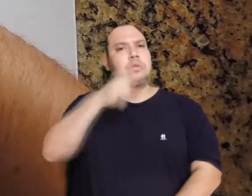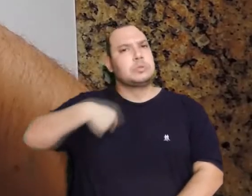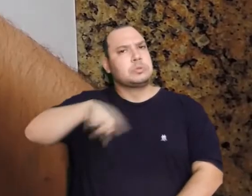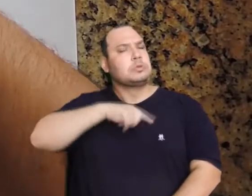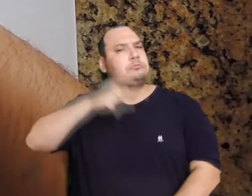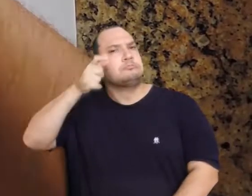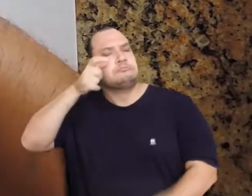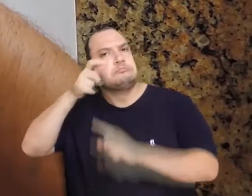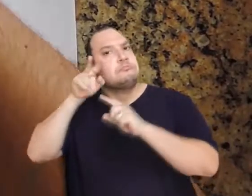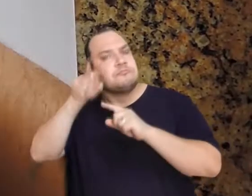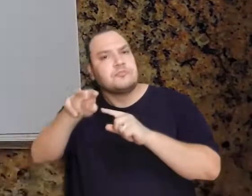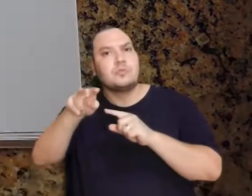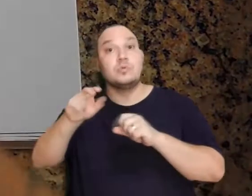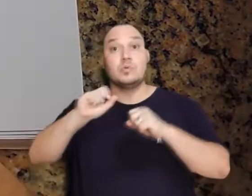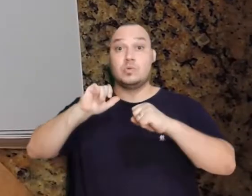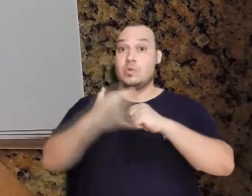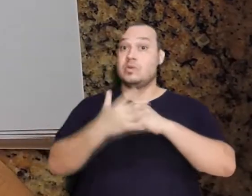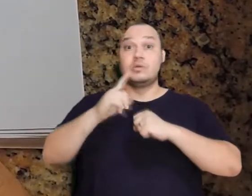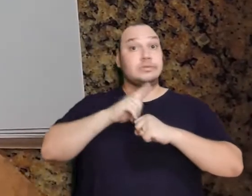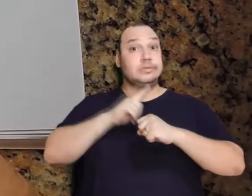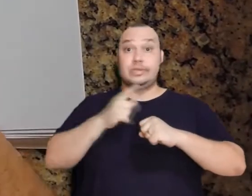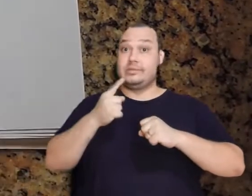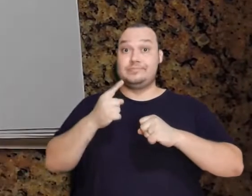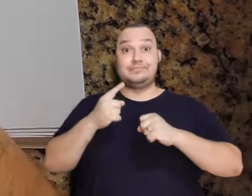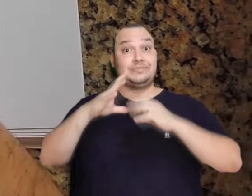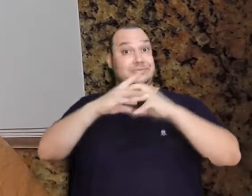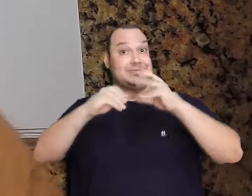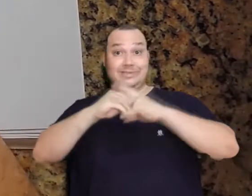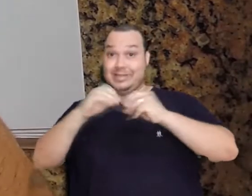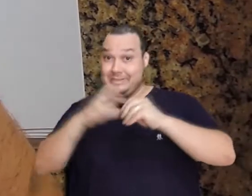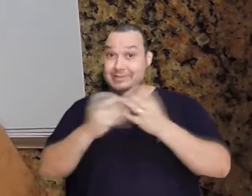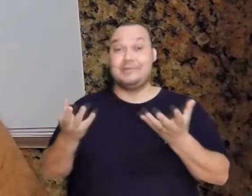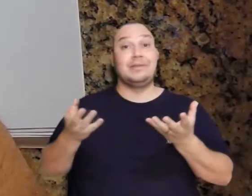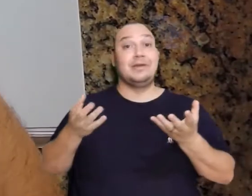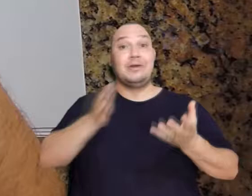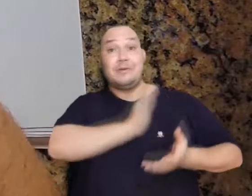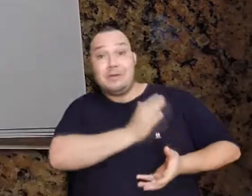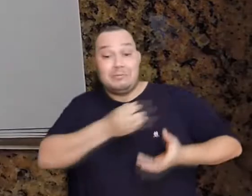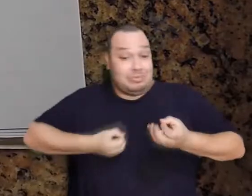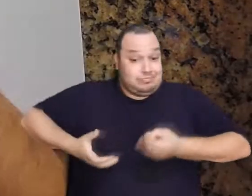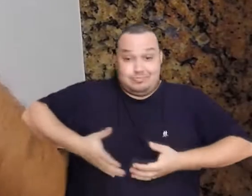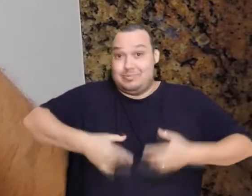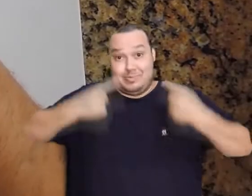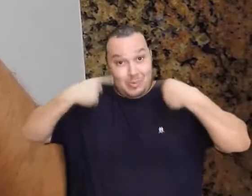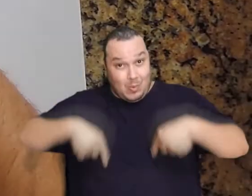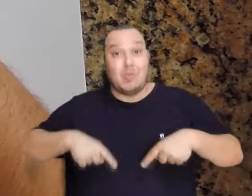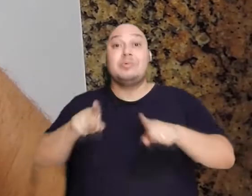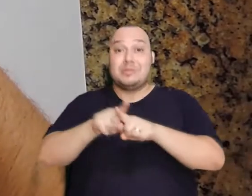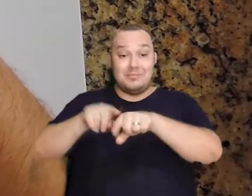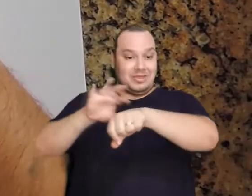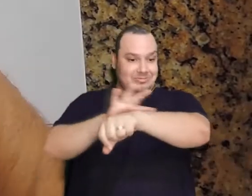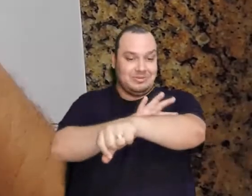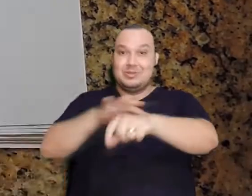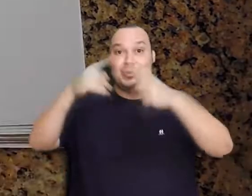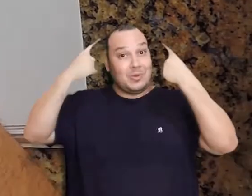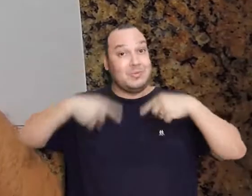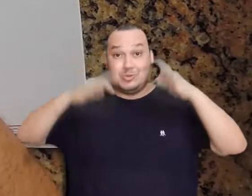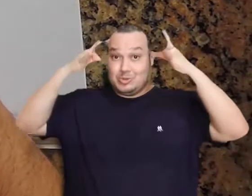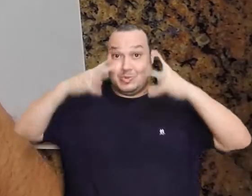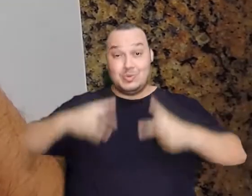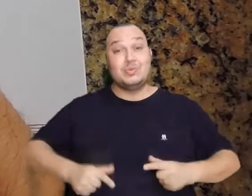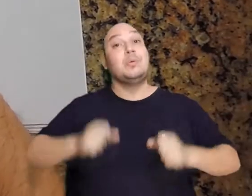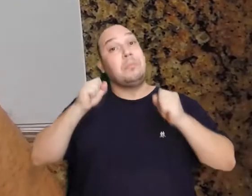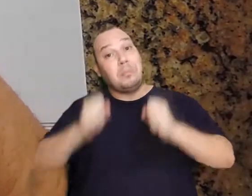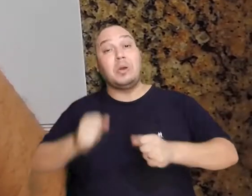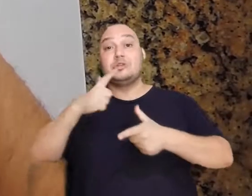Como observamos, o coronavírus afeta diversas células, órgãos e tecidos do organismo,